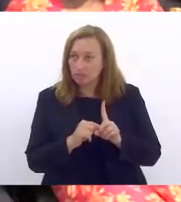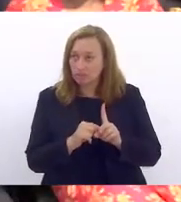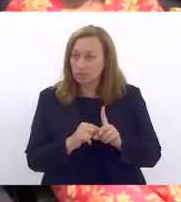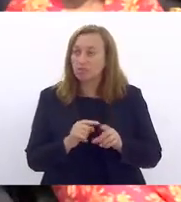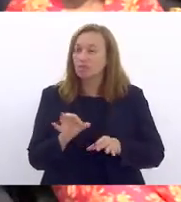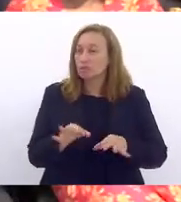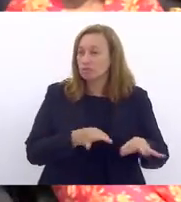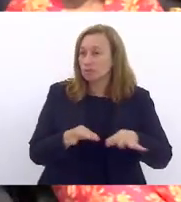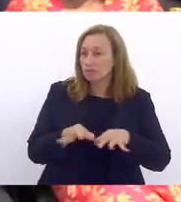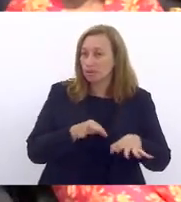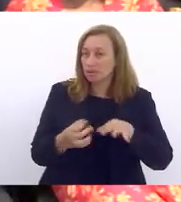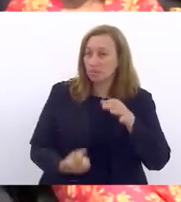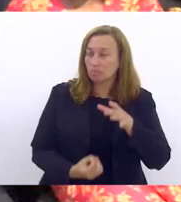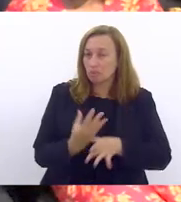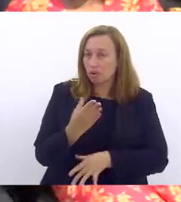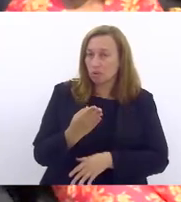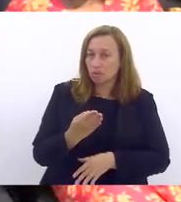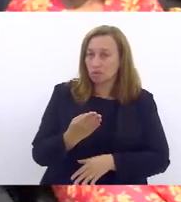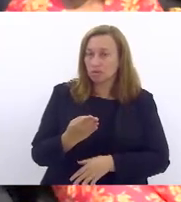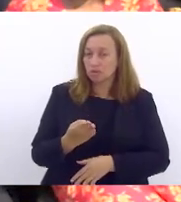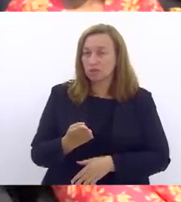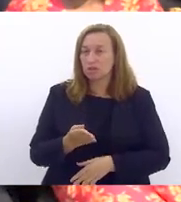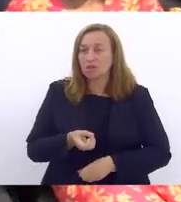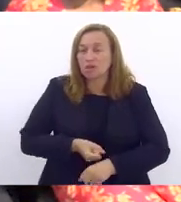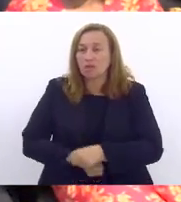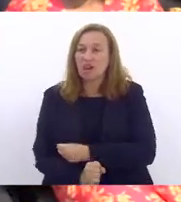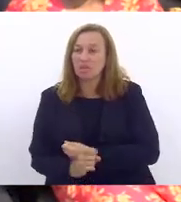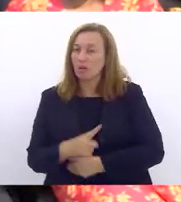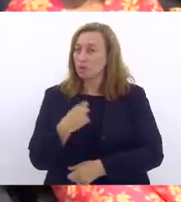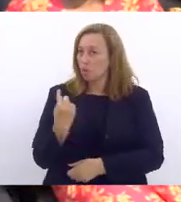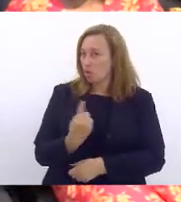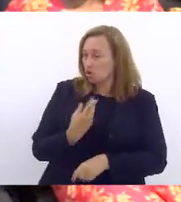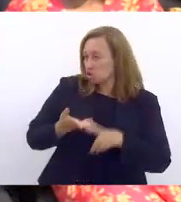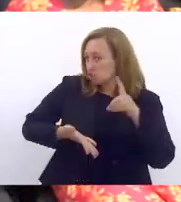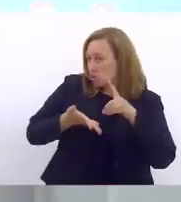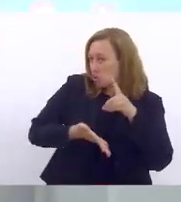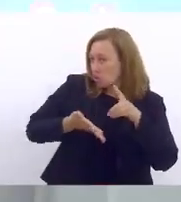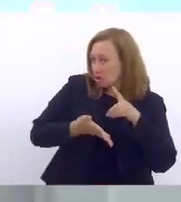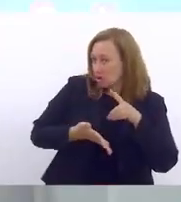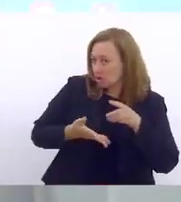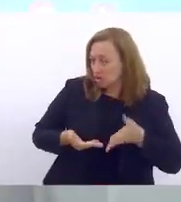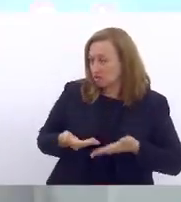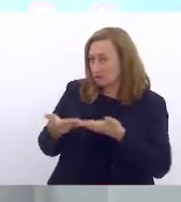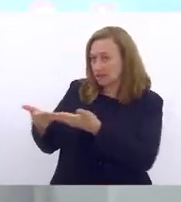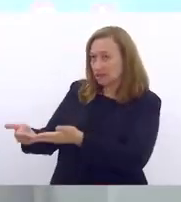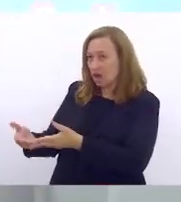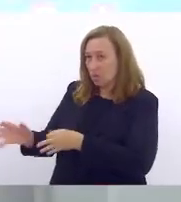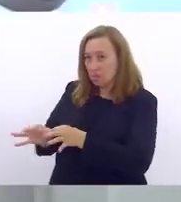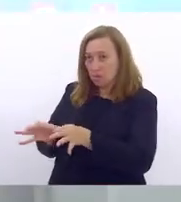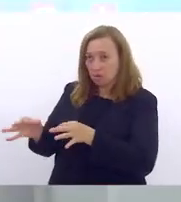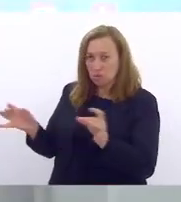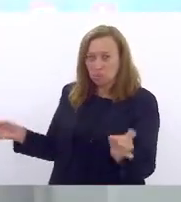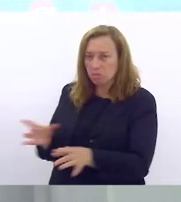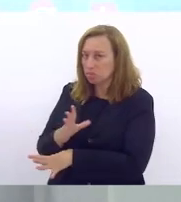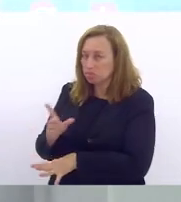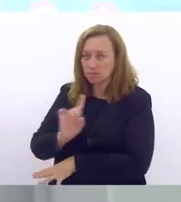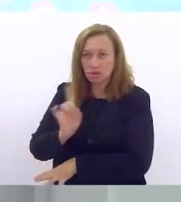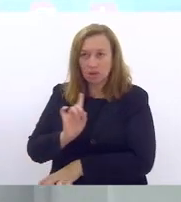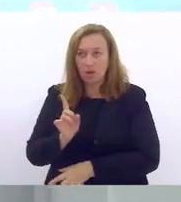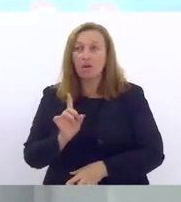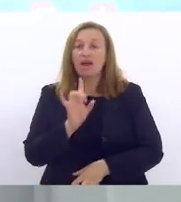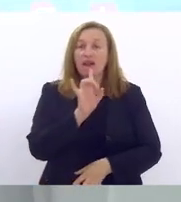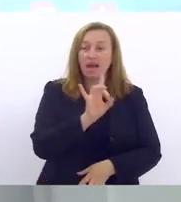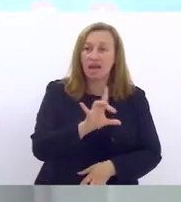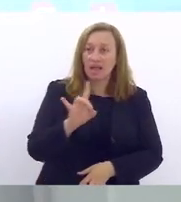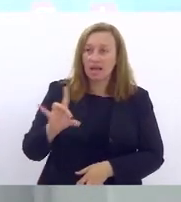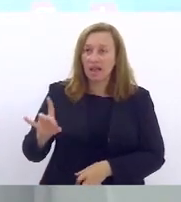de parto. Tá? Não é nós doulas do projeto Acolher Gestante, não entregamos um plano de parto pronto para ninguém. Cada